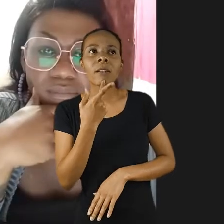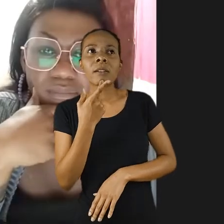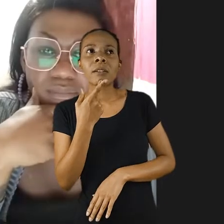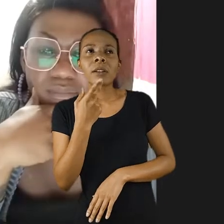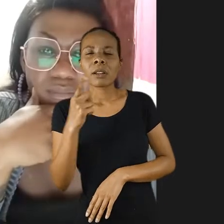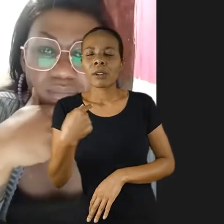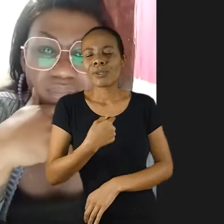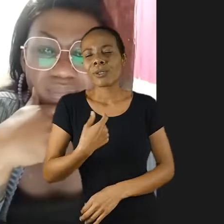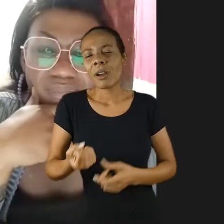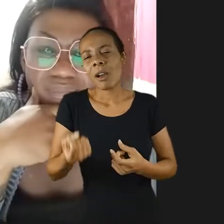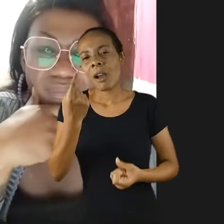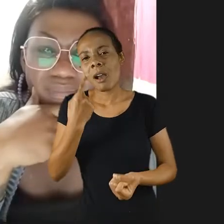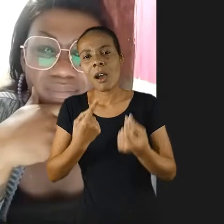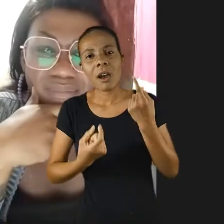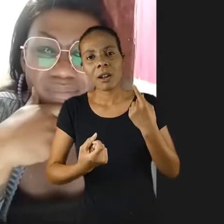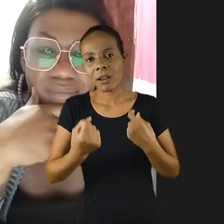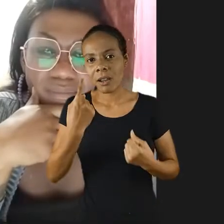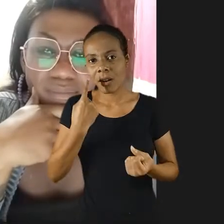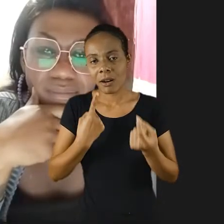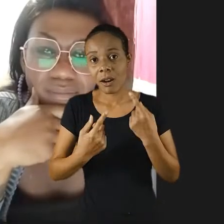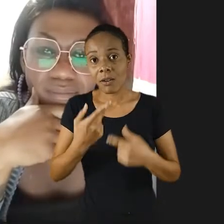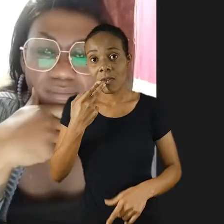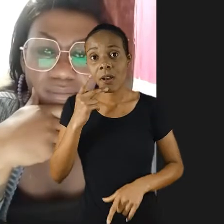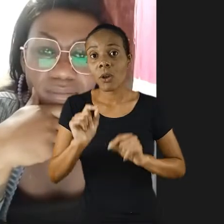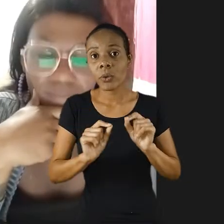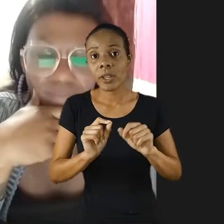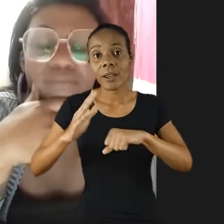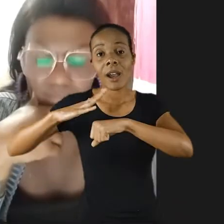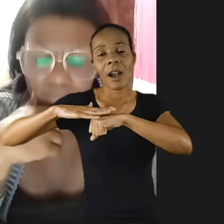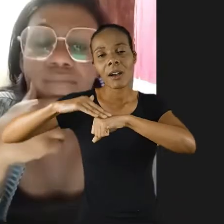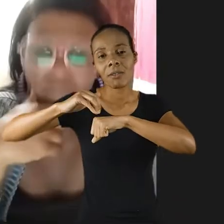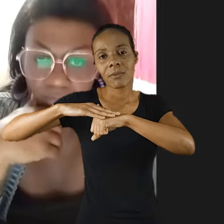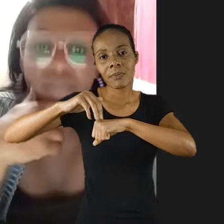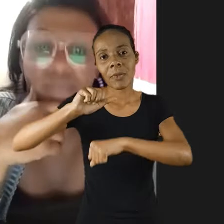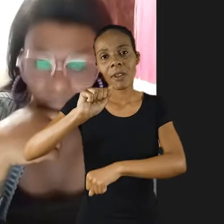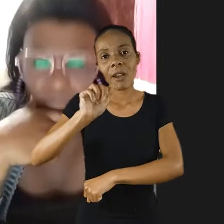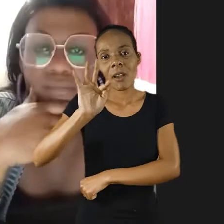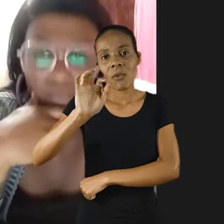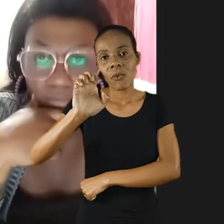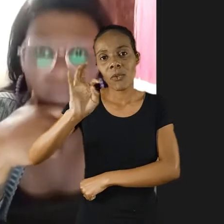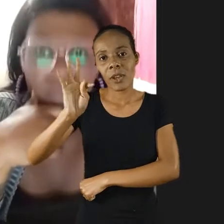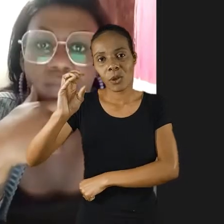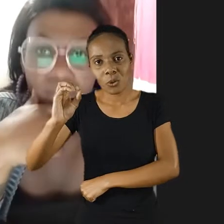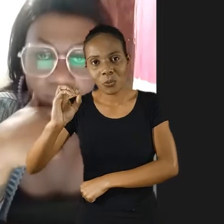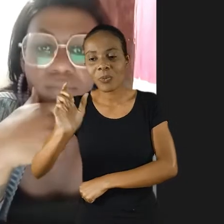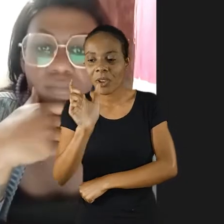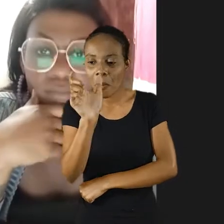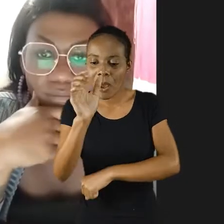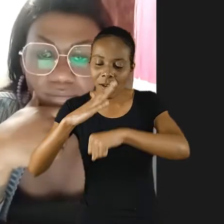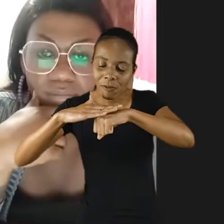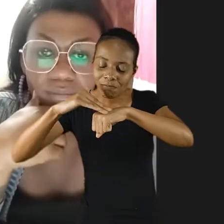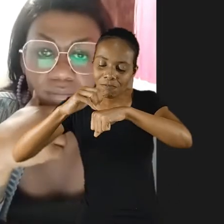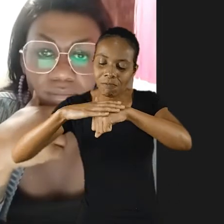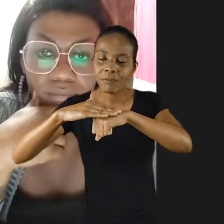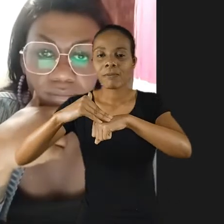assim, que é afeto, sabe? Dentro das possibilidades de existência. E aí eu peço